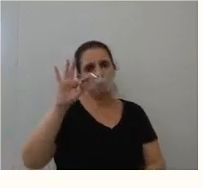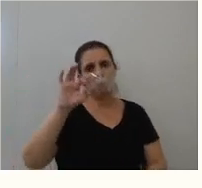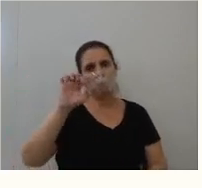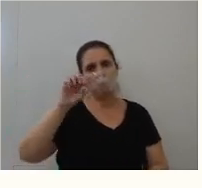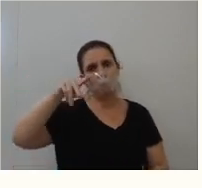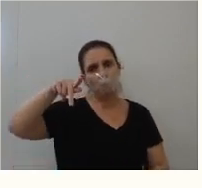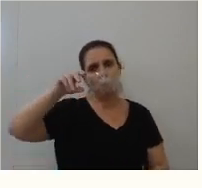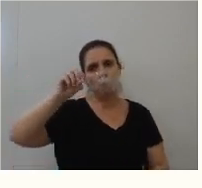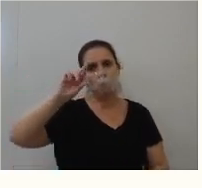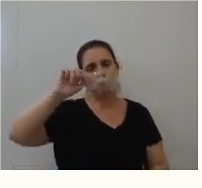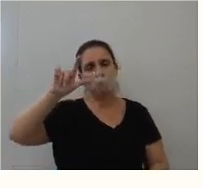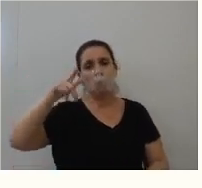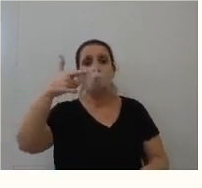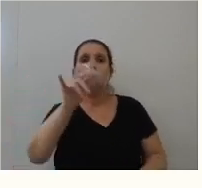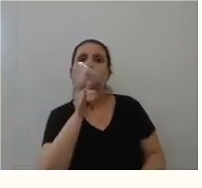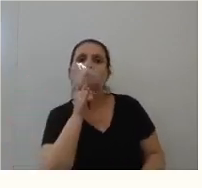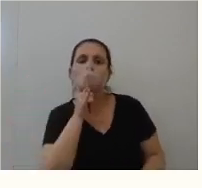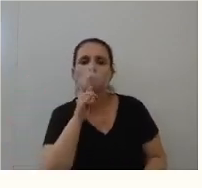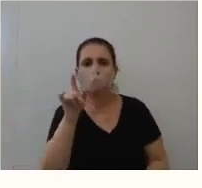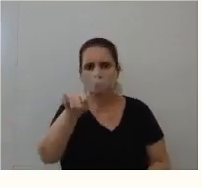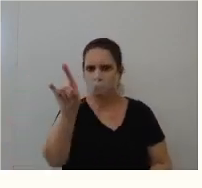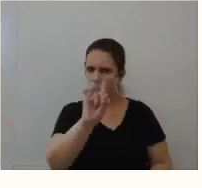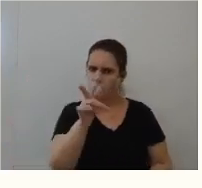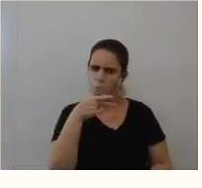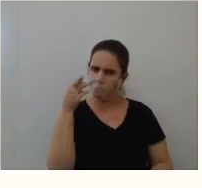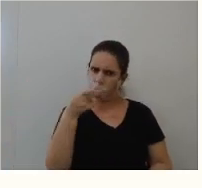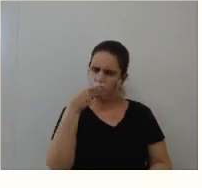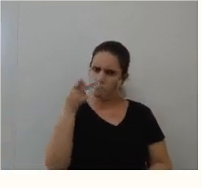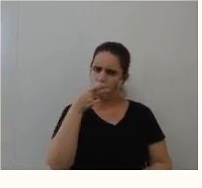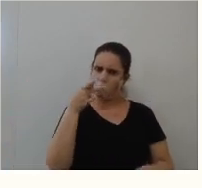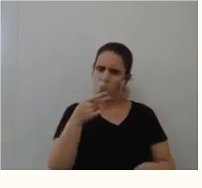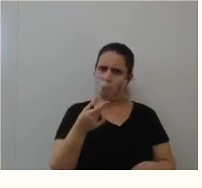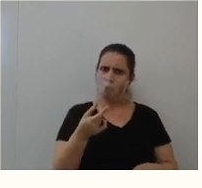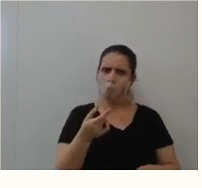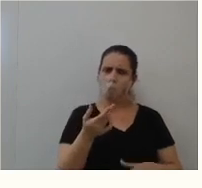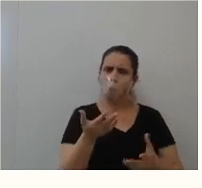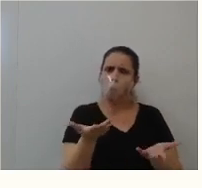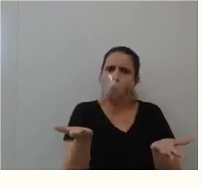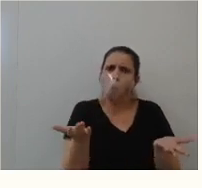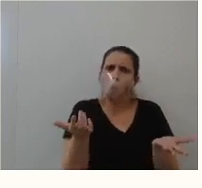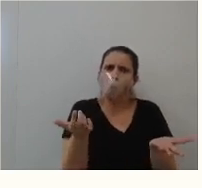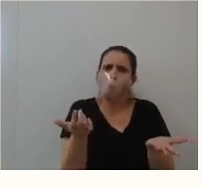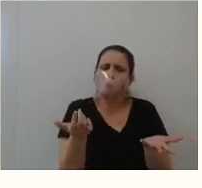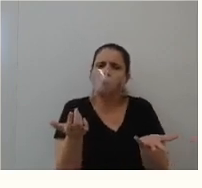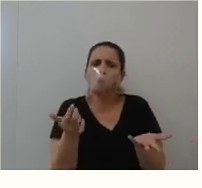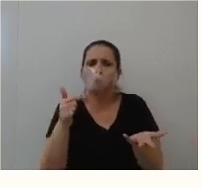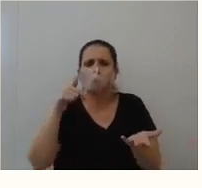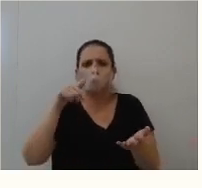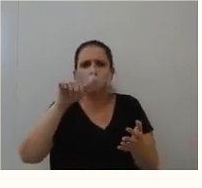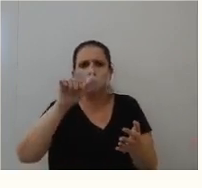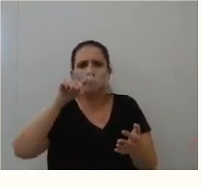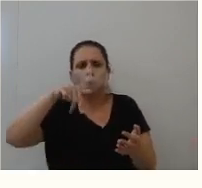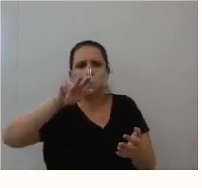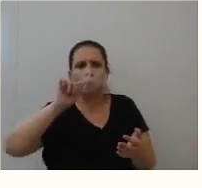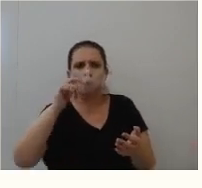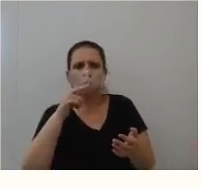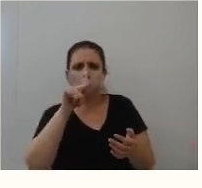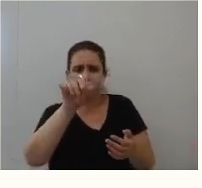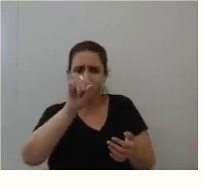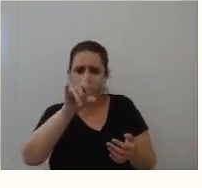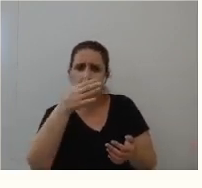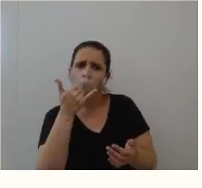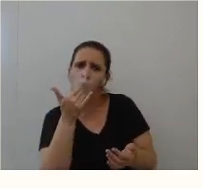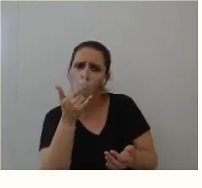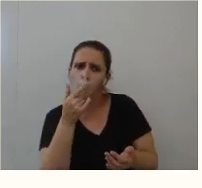ok? Outro exemplo, não fale enquanto come. Perceba, enquanto come